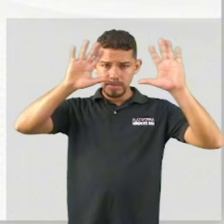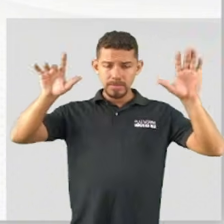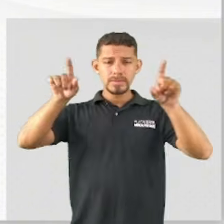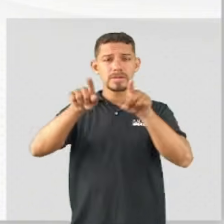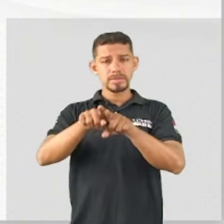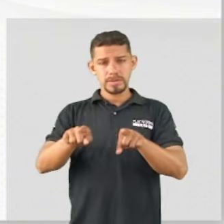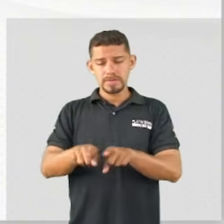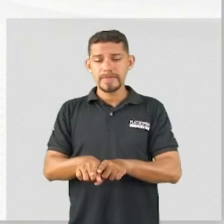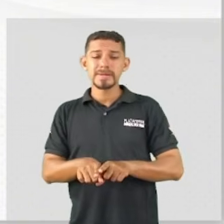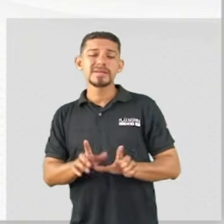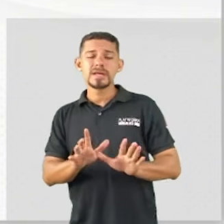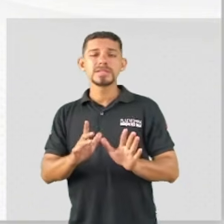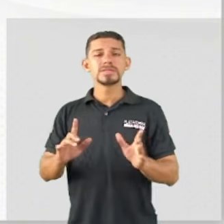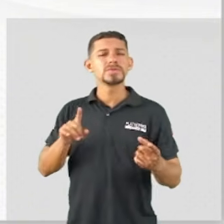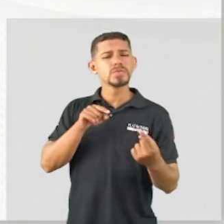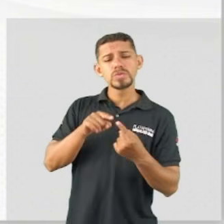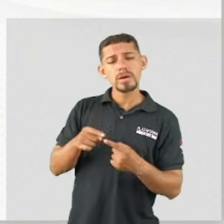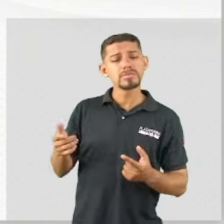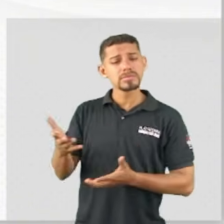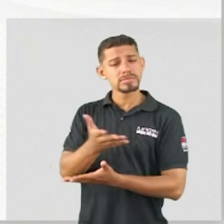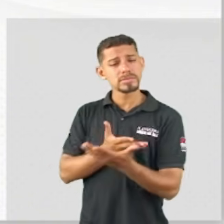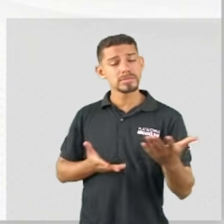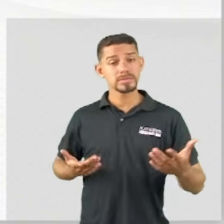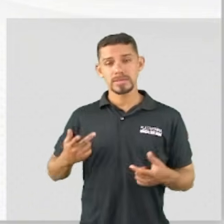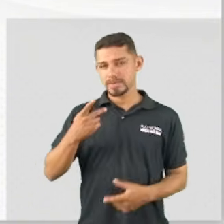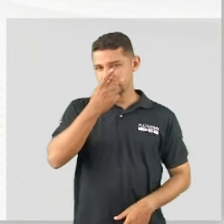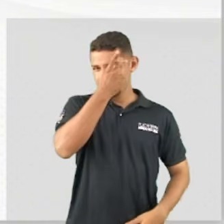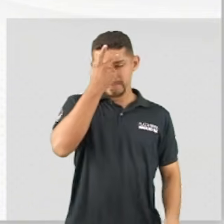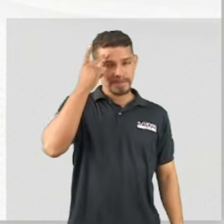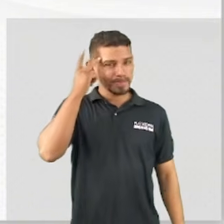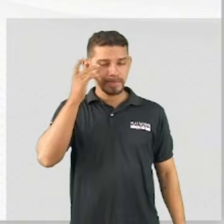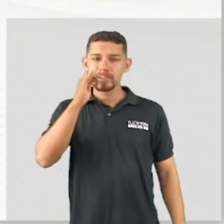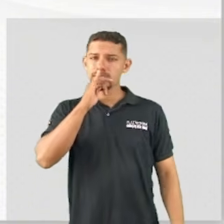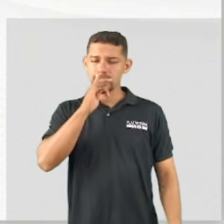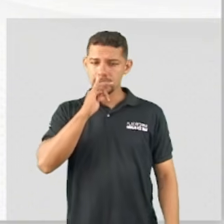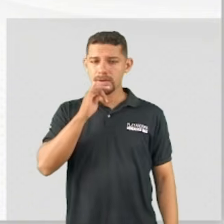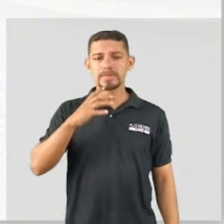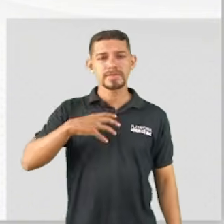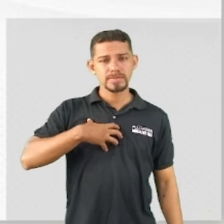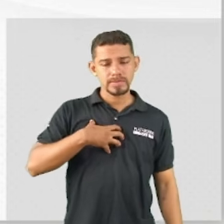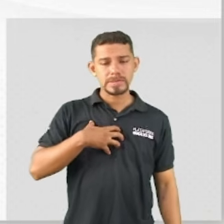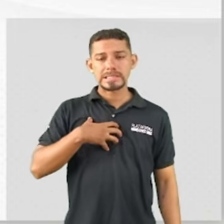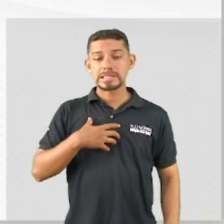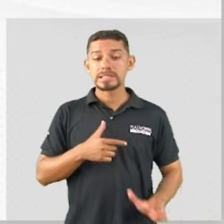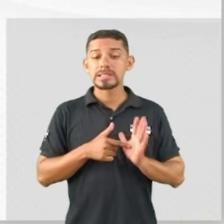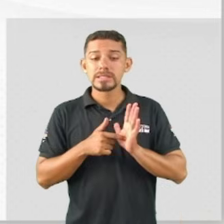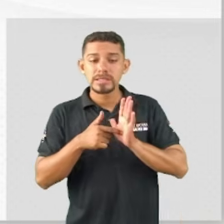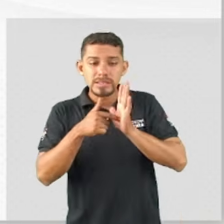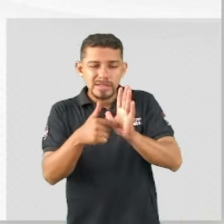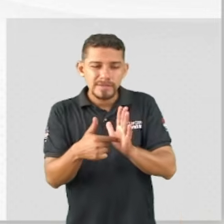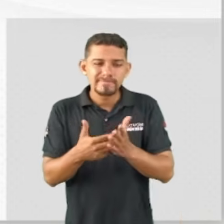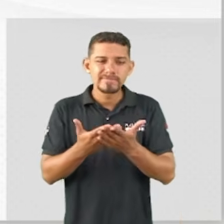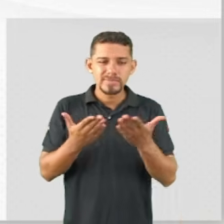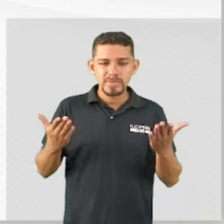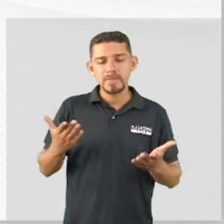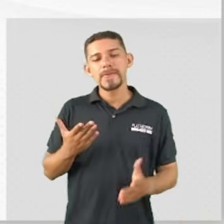a questão do papel dos participantes. Eu tenho lá os participantes que vão estar apresentando seu ponto de vista, seu posicionamento e seu